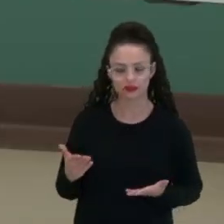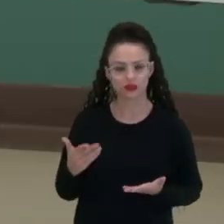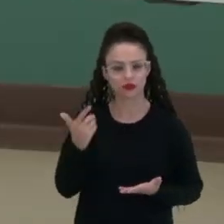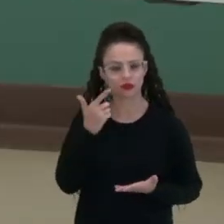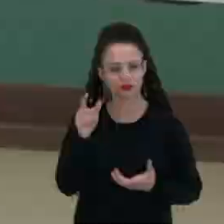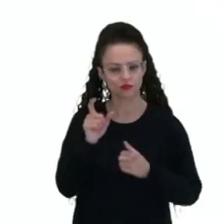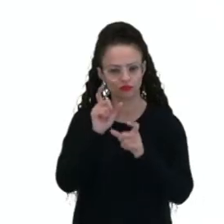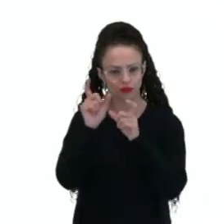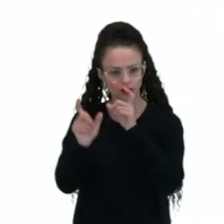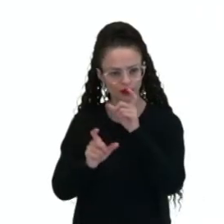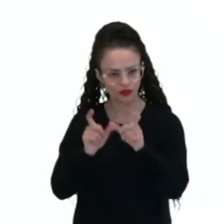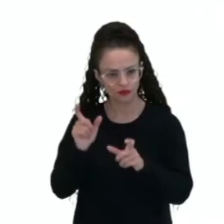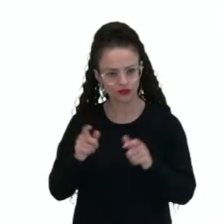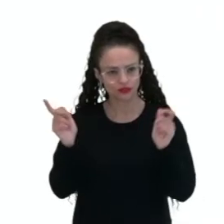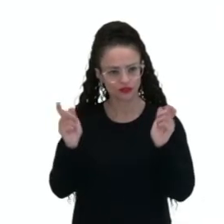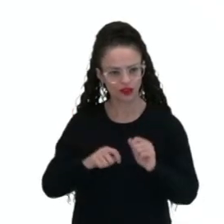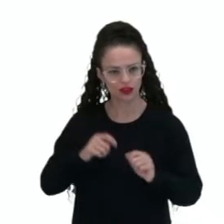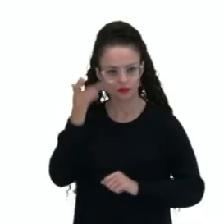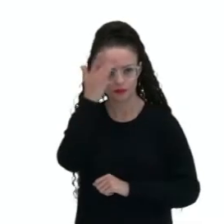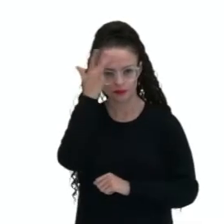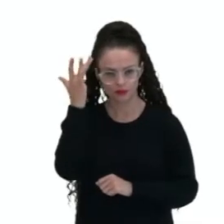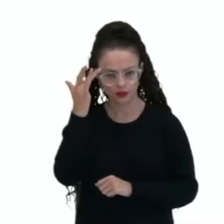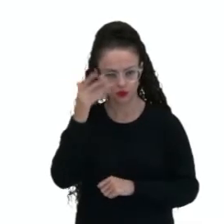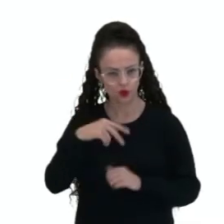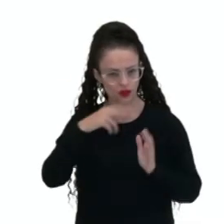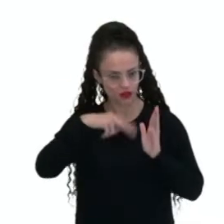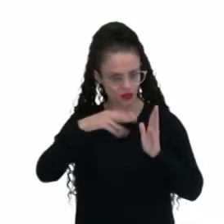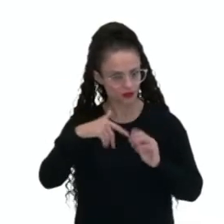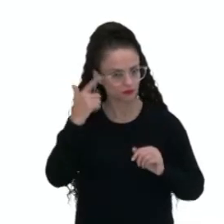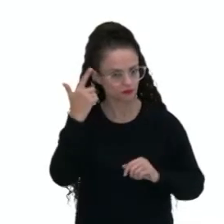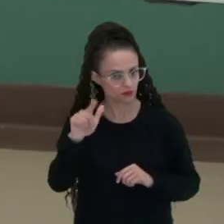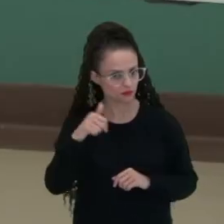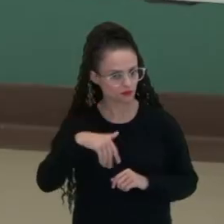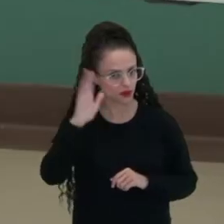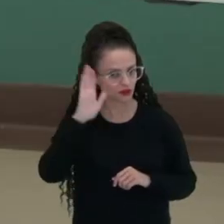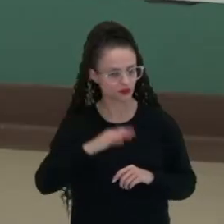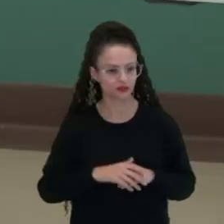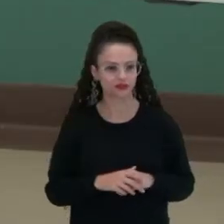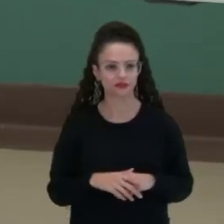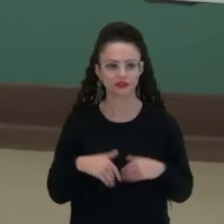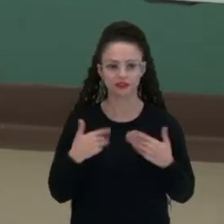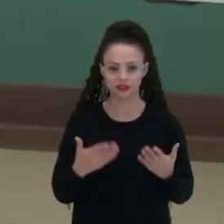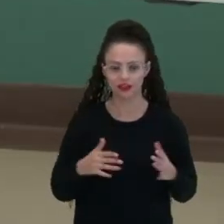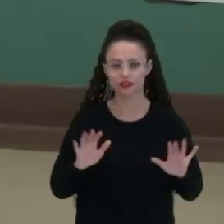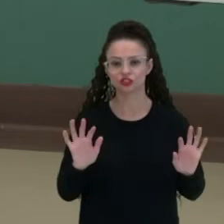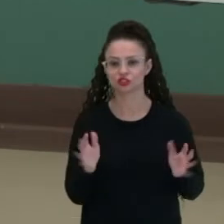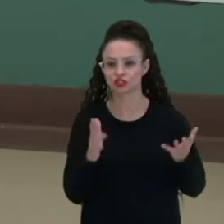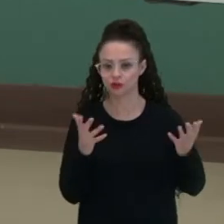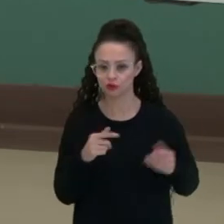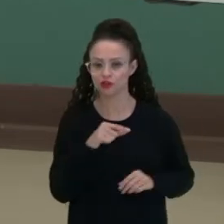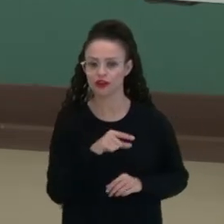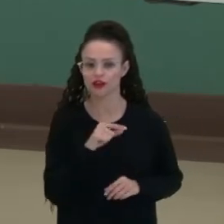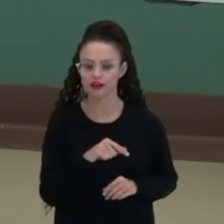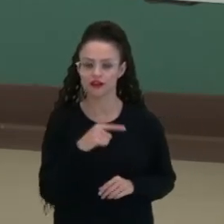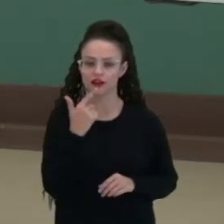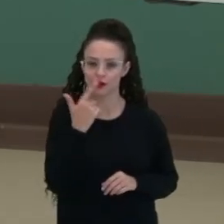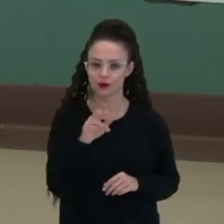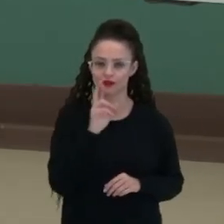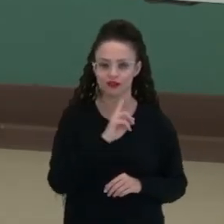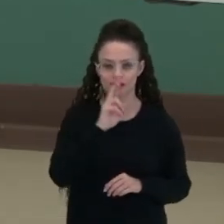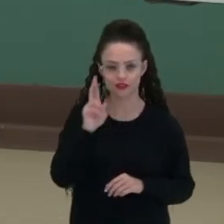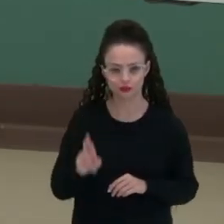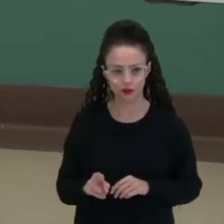outras palavras, seria possível as pessoas lerem mais? E aí já estimula que ela faça outra